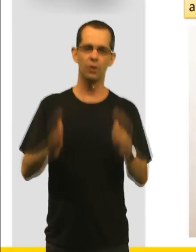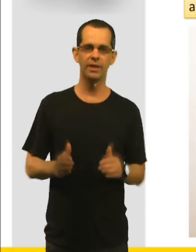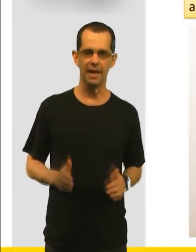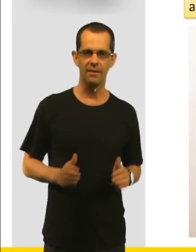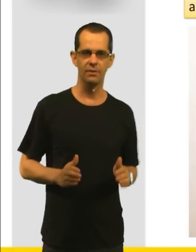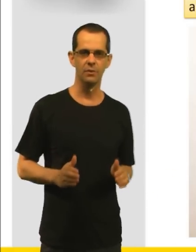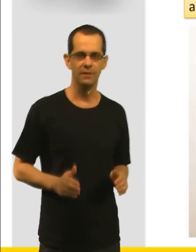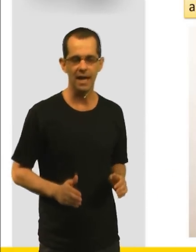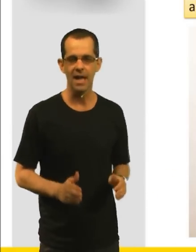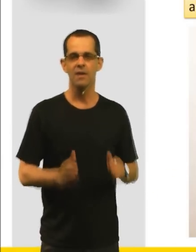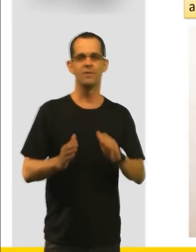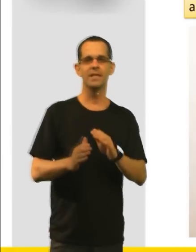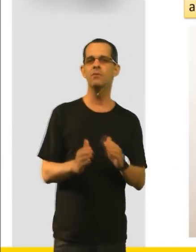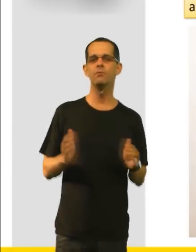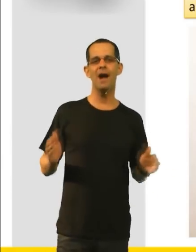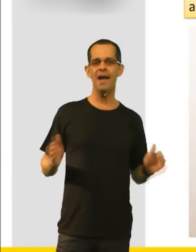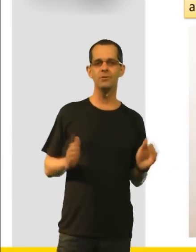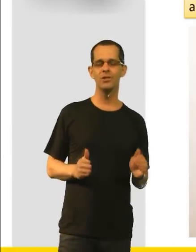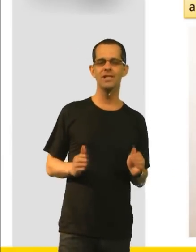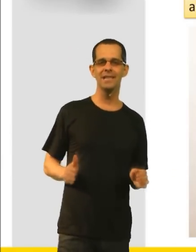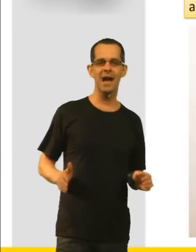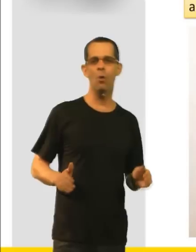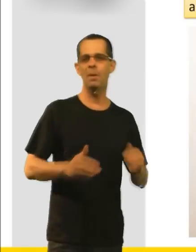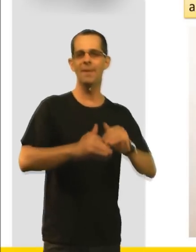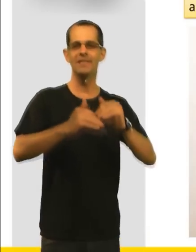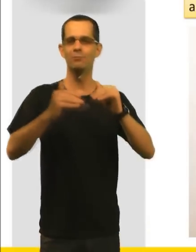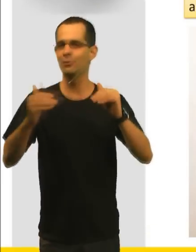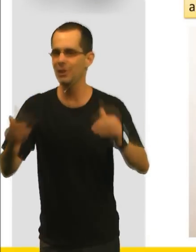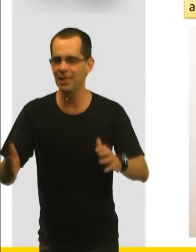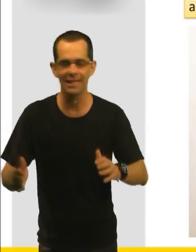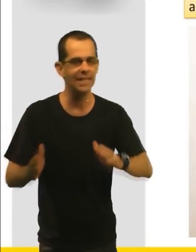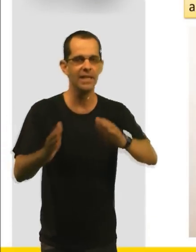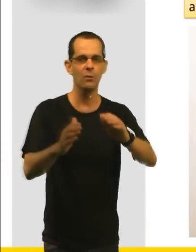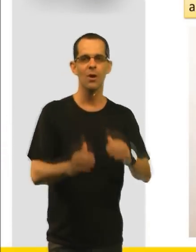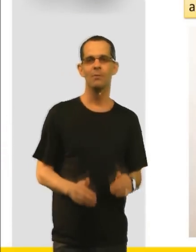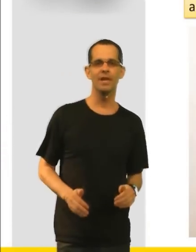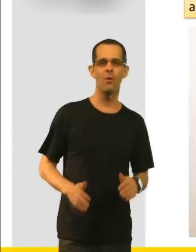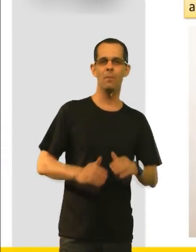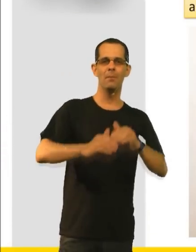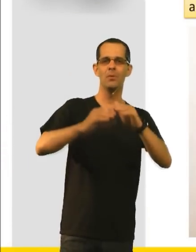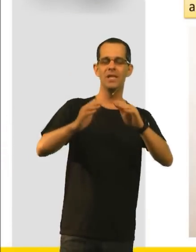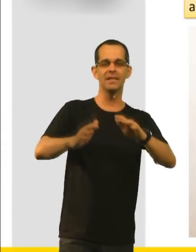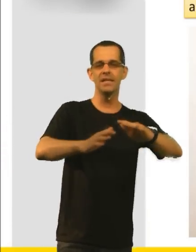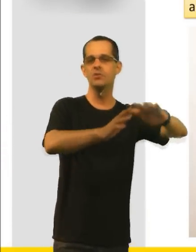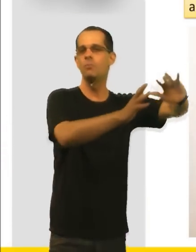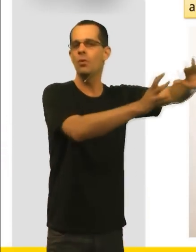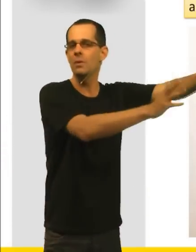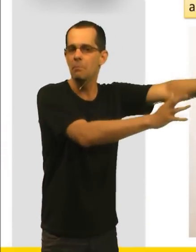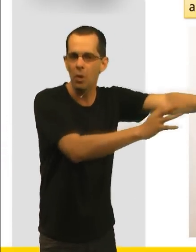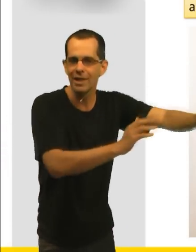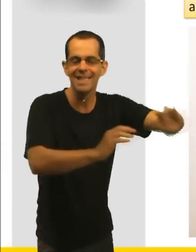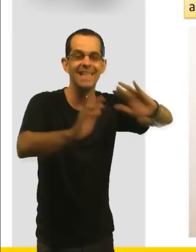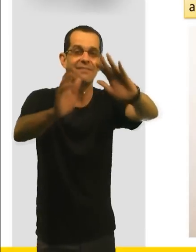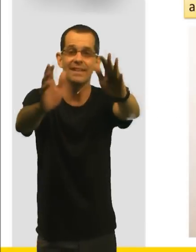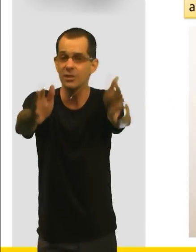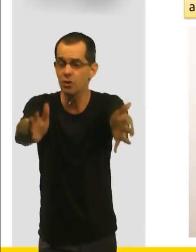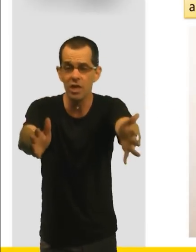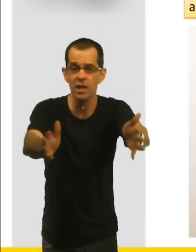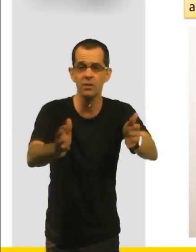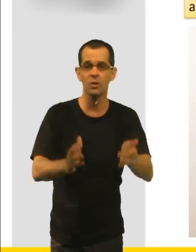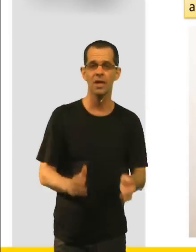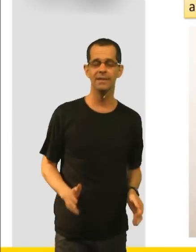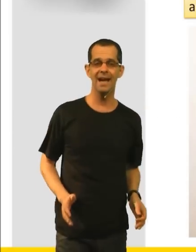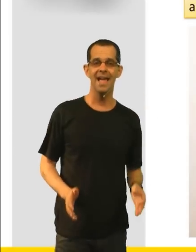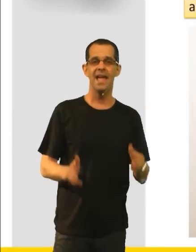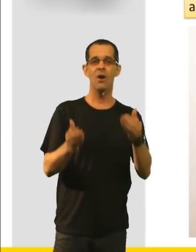mais confortável, tá? Você não vai utilizar a roupa mais bonita, não, porque roupa bonita, isso pouco importa, ninguém vai estar